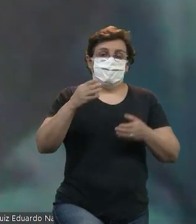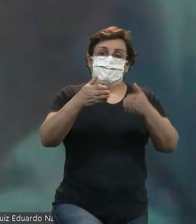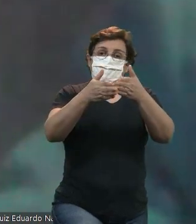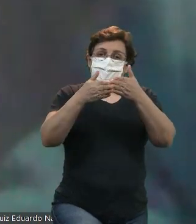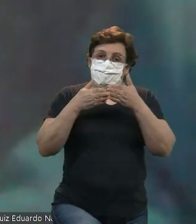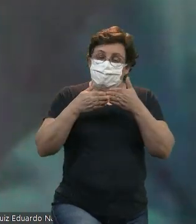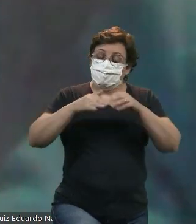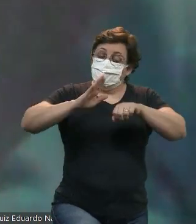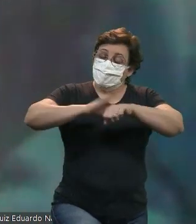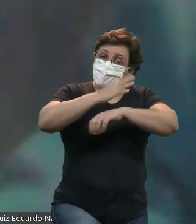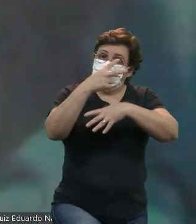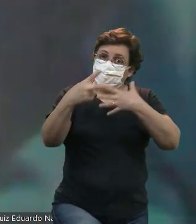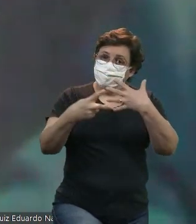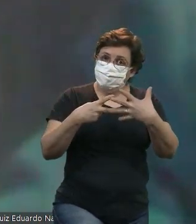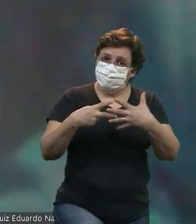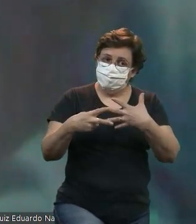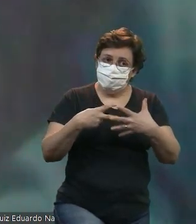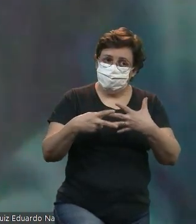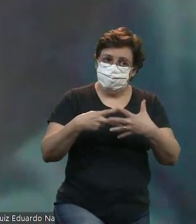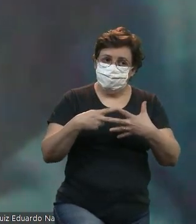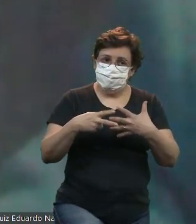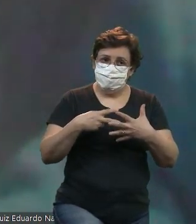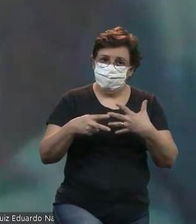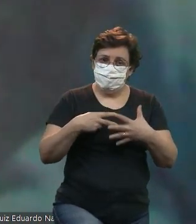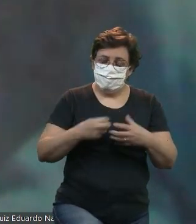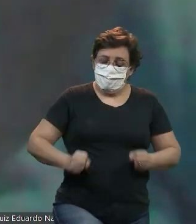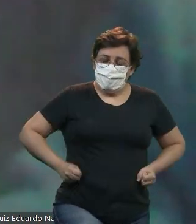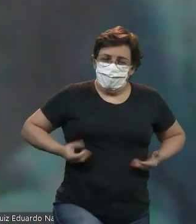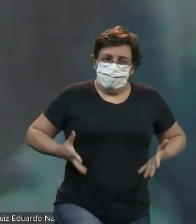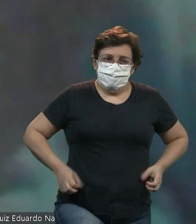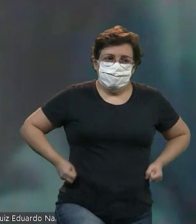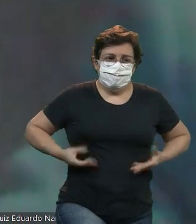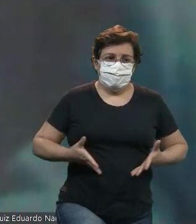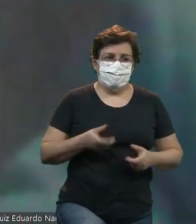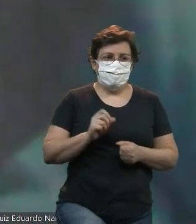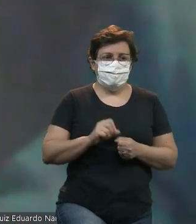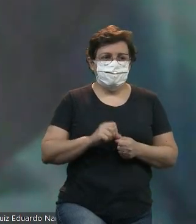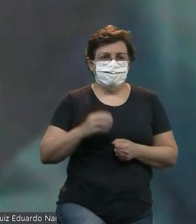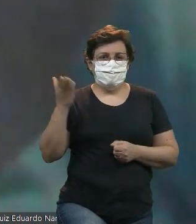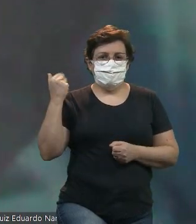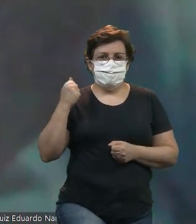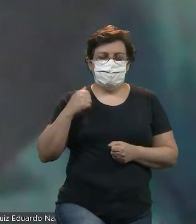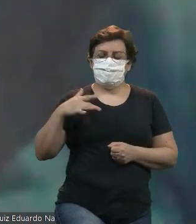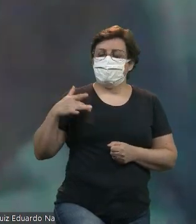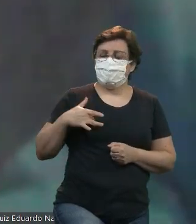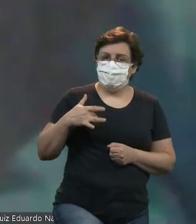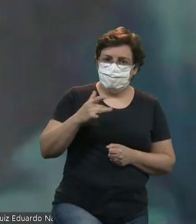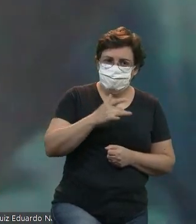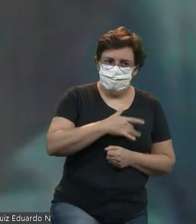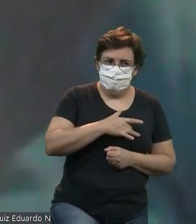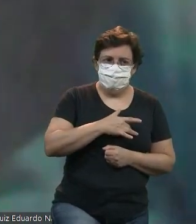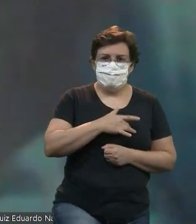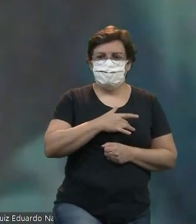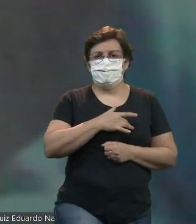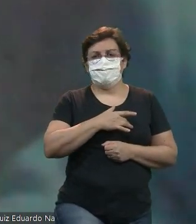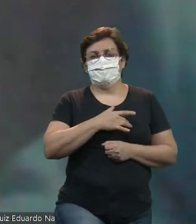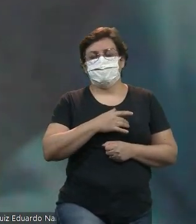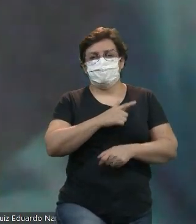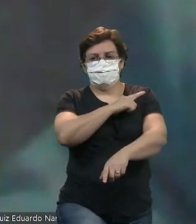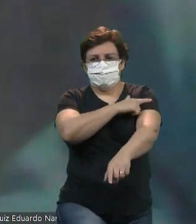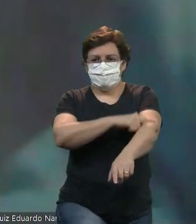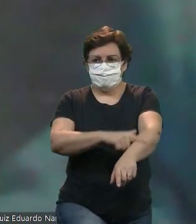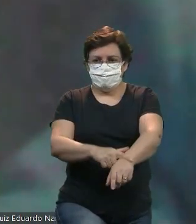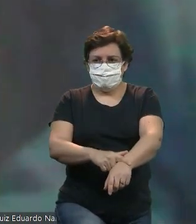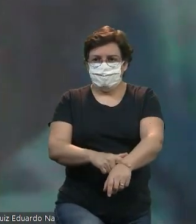mais transparência aos gastos que são feitos, seja na área da saúde, seja na área da